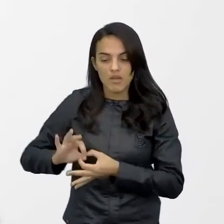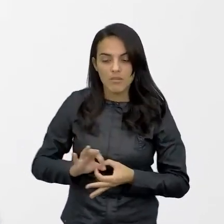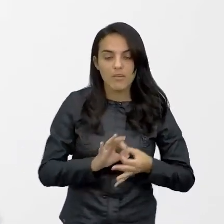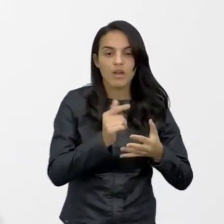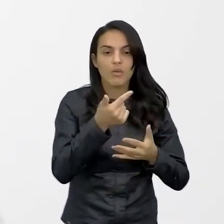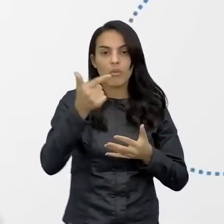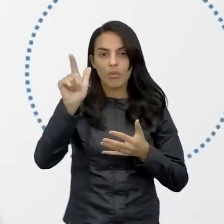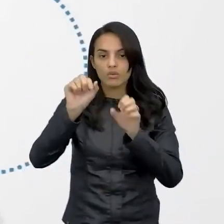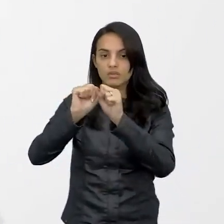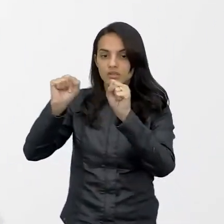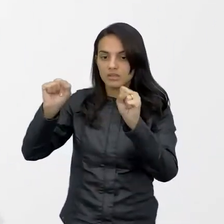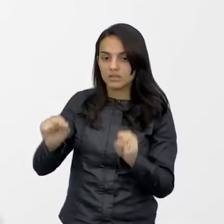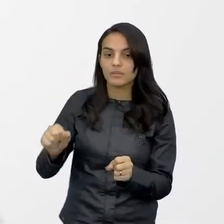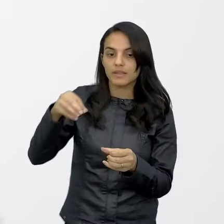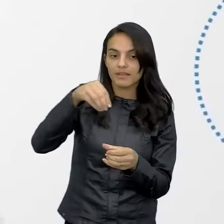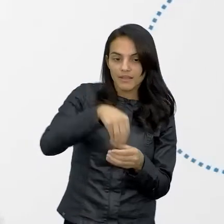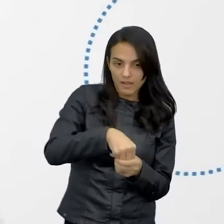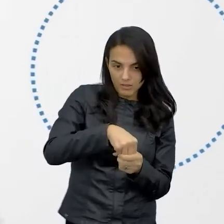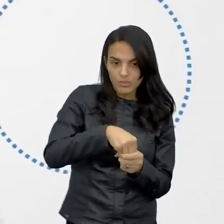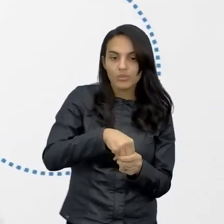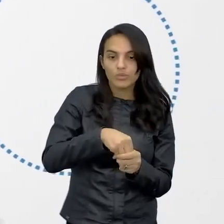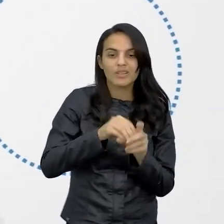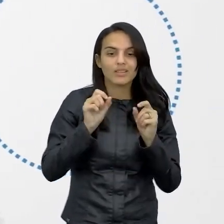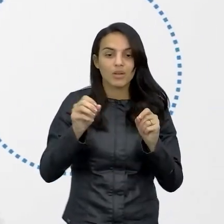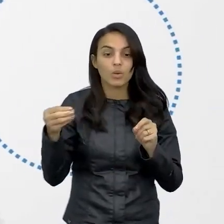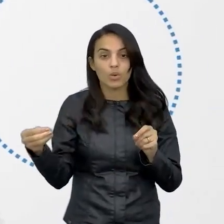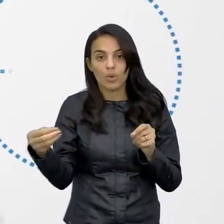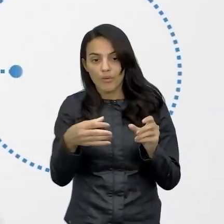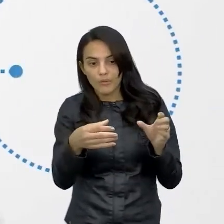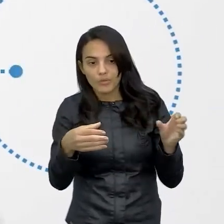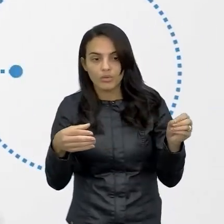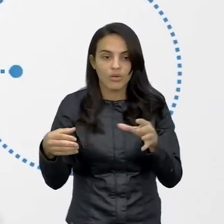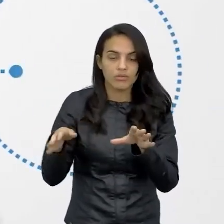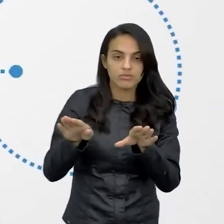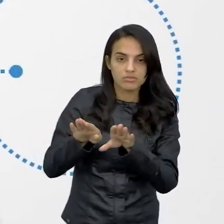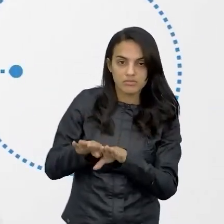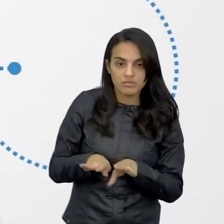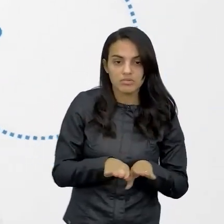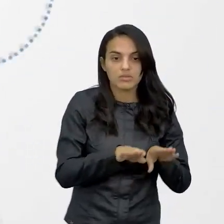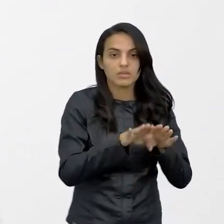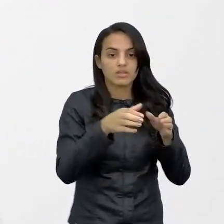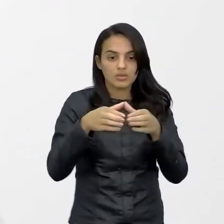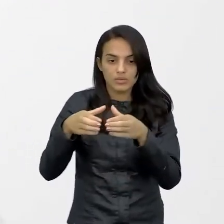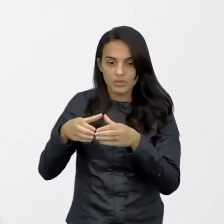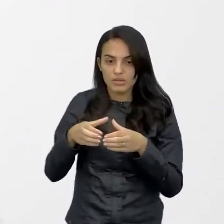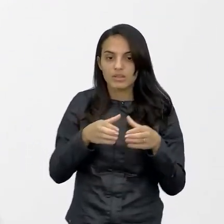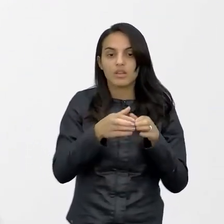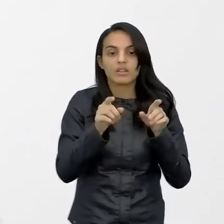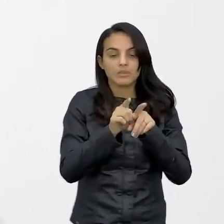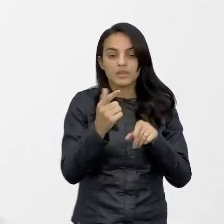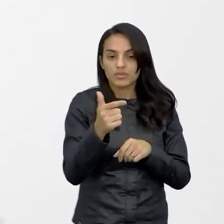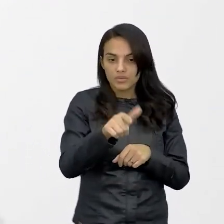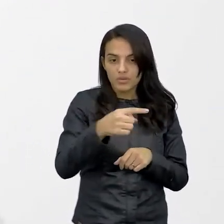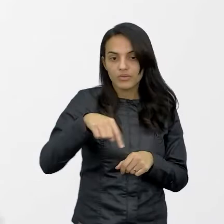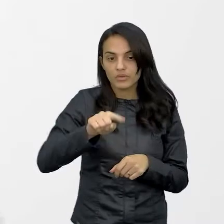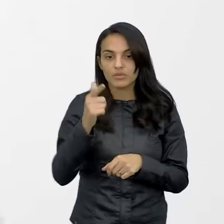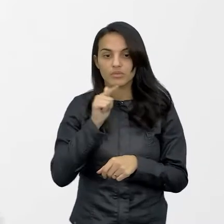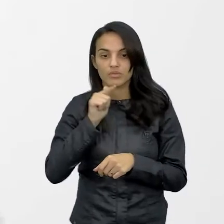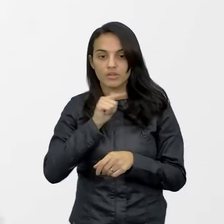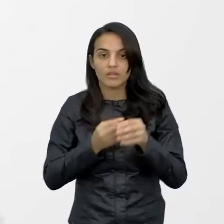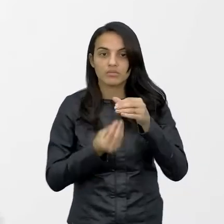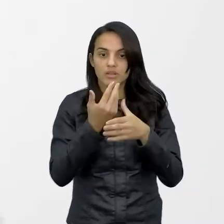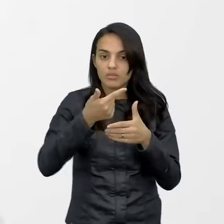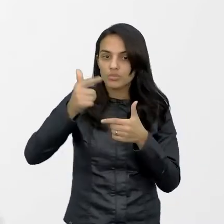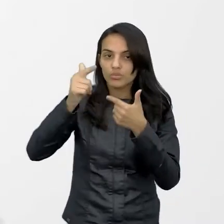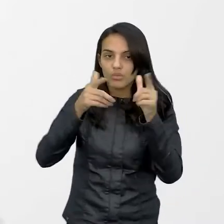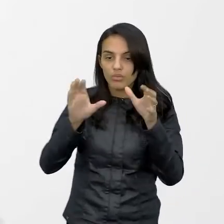sistemas em seu ambiente, resultando em novos padrões de organização e, mais uma vez, conseguimos o surgimento de outro